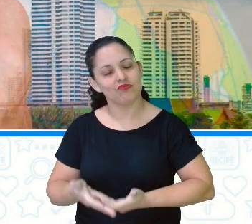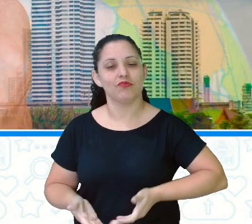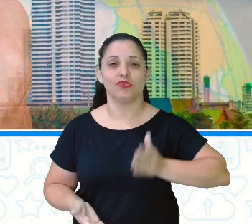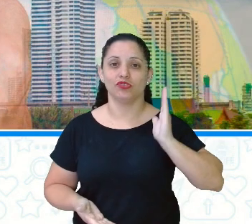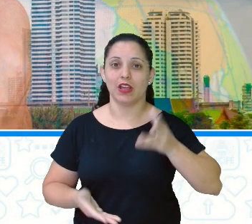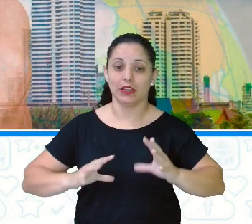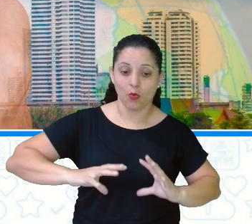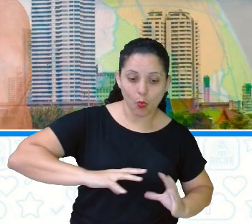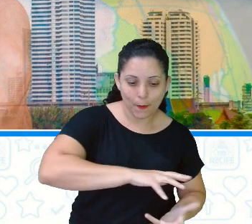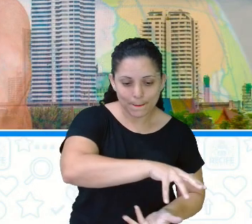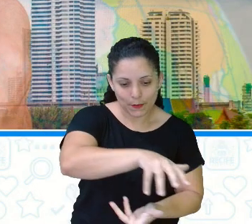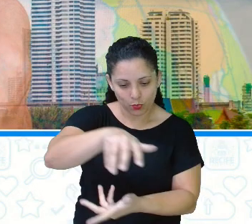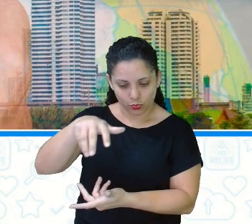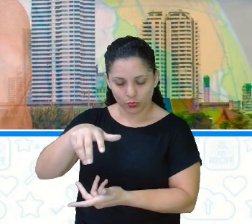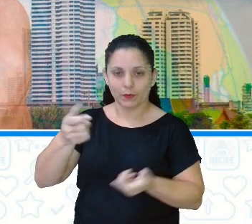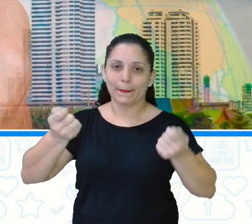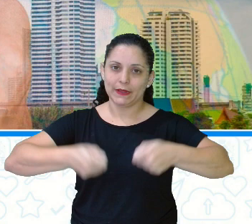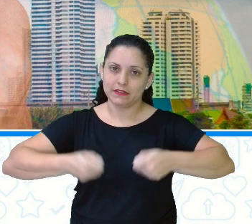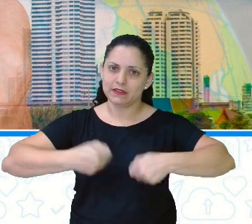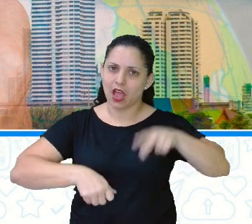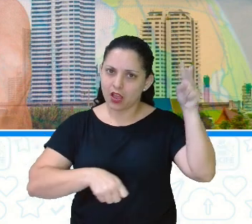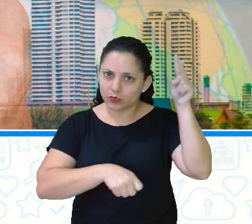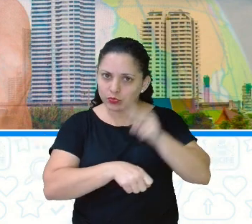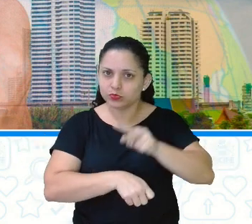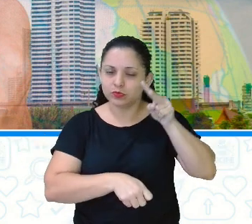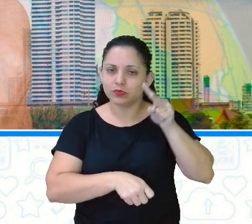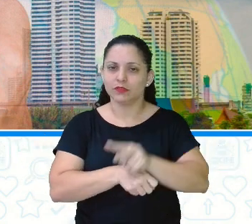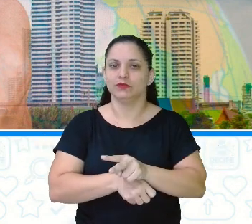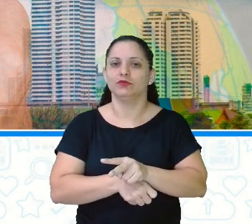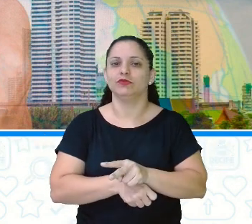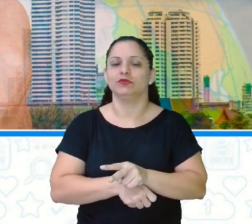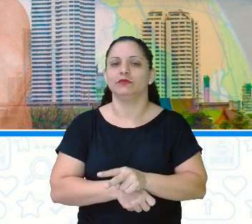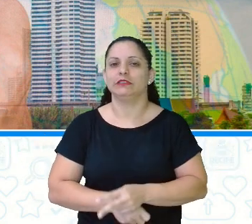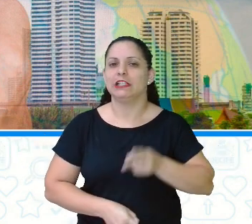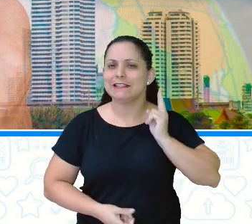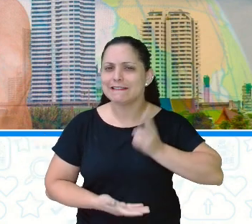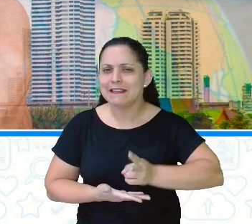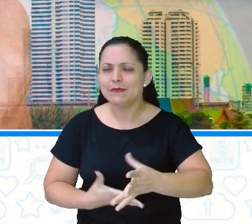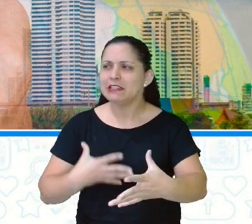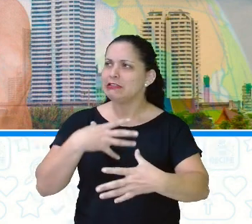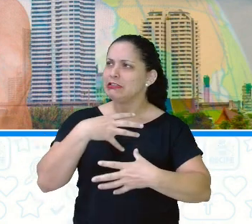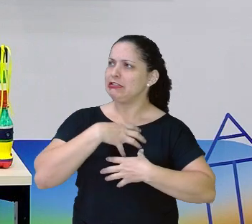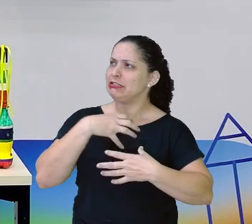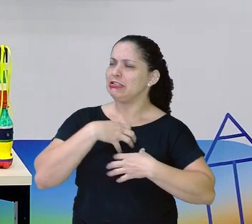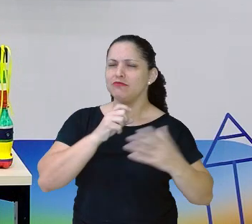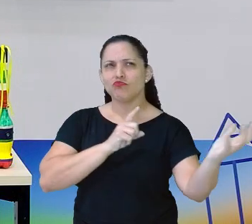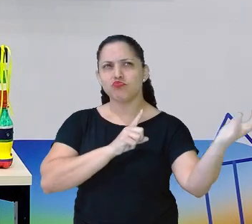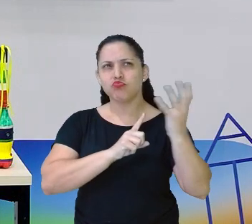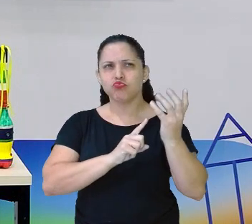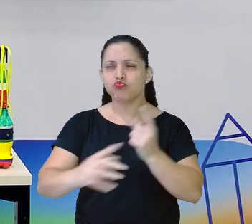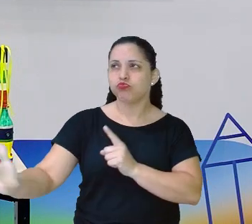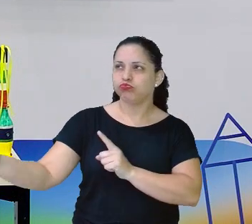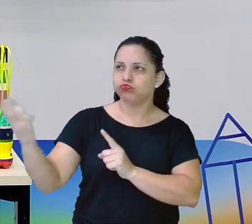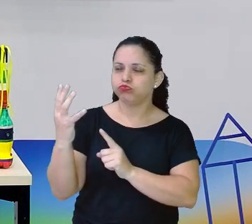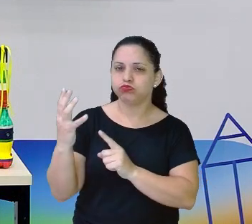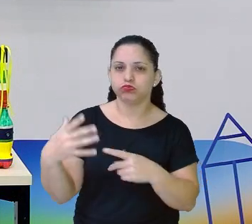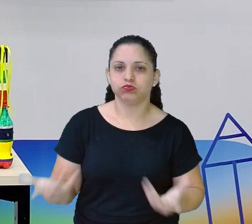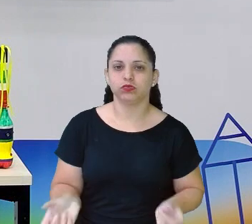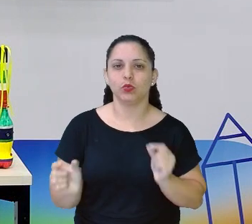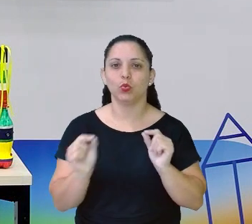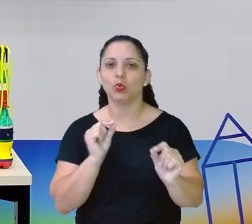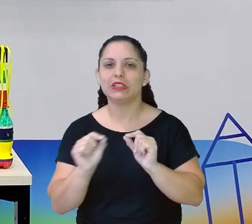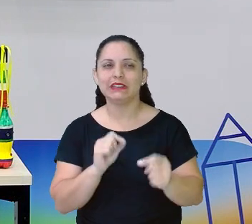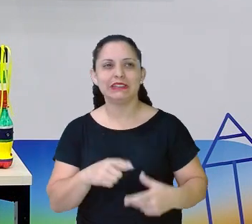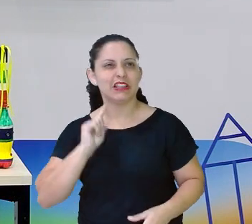o mundo precisa. Nós estamos cada vez mais sentindo os impactos da poluição, sentindo